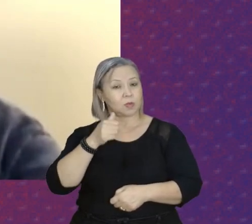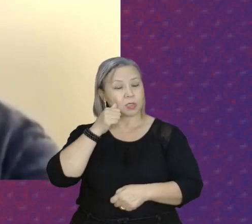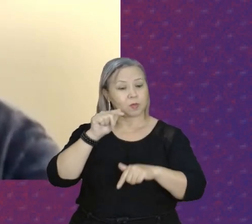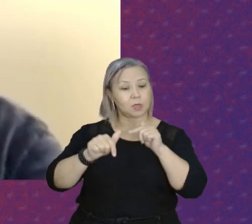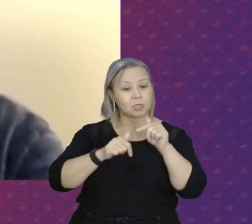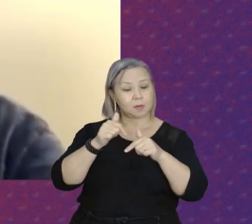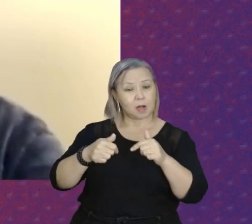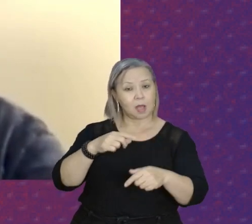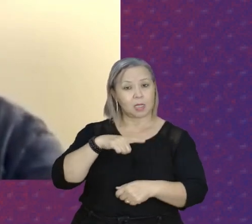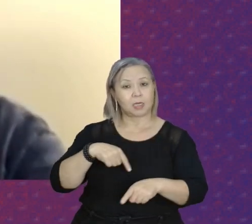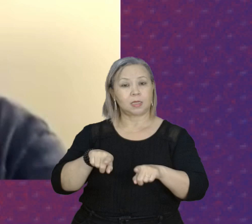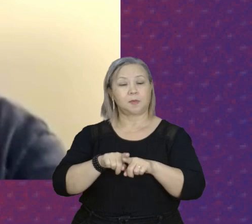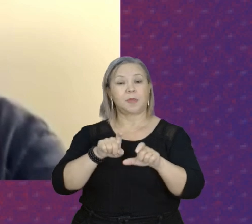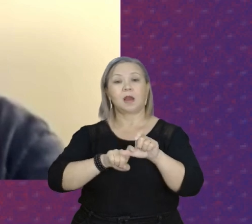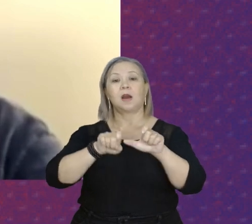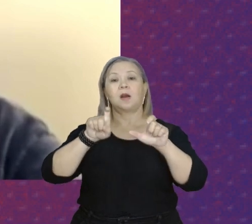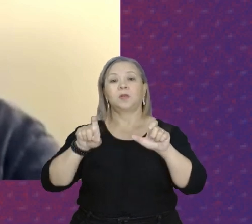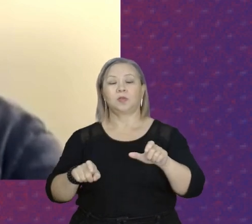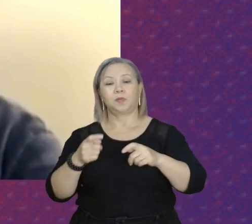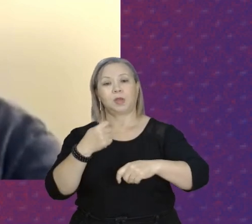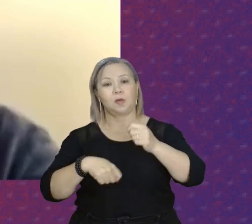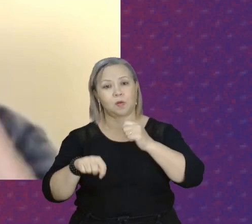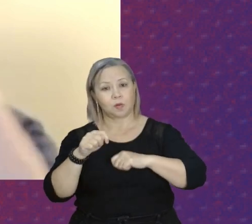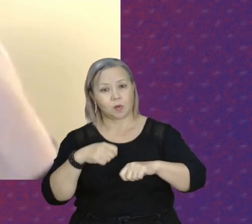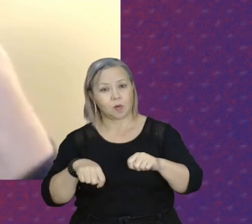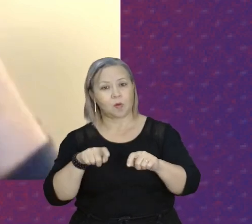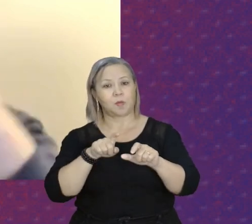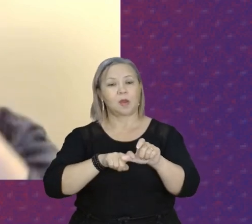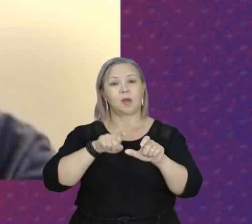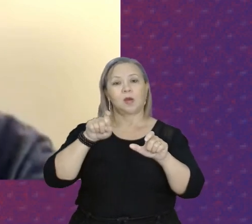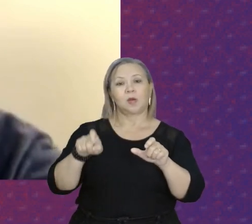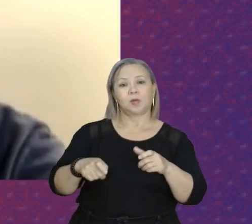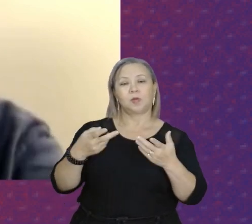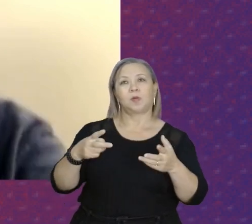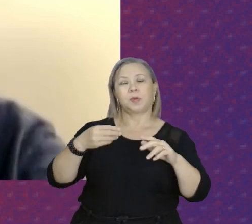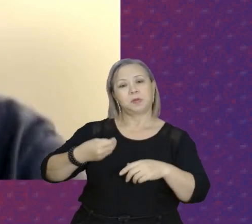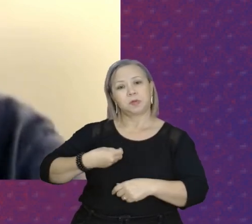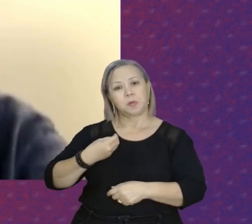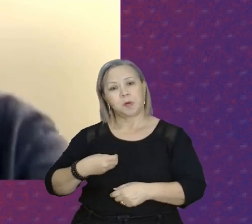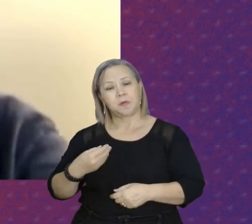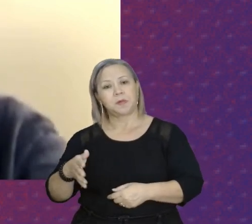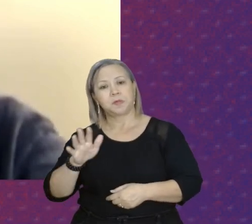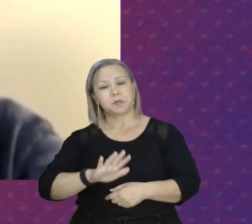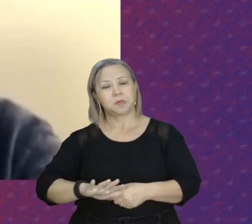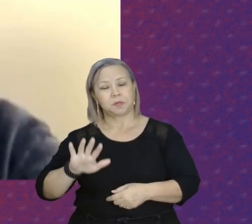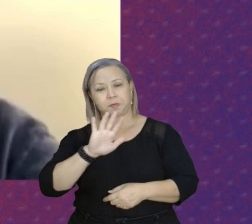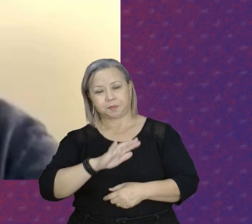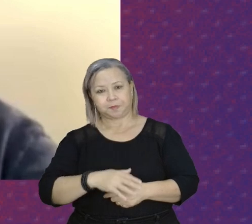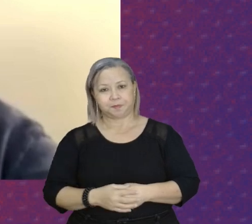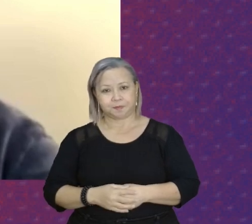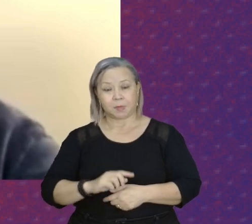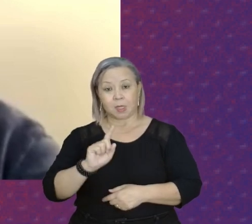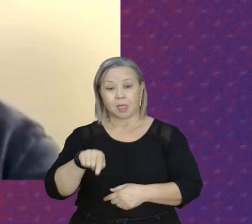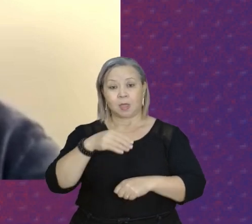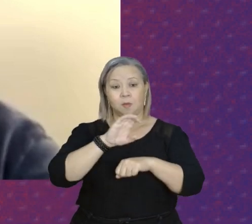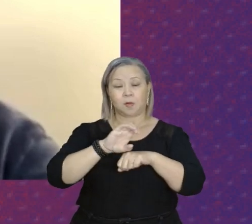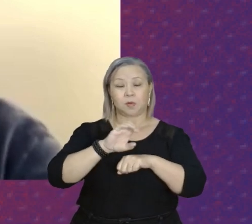também a sua autonomia econômica, autonomia sobre o tempo, autonomia sobre a vida. Depois da Constituição